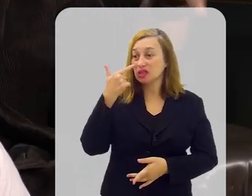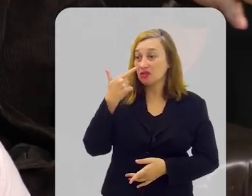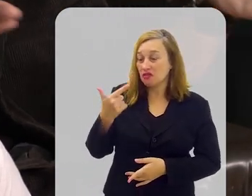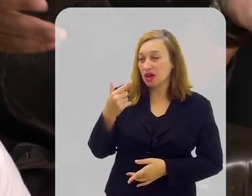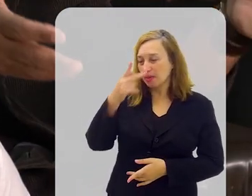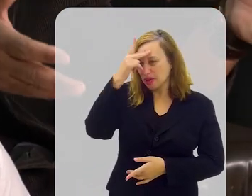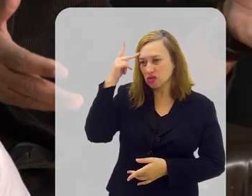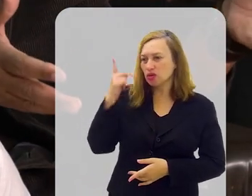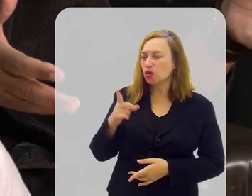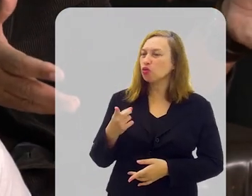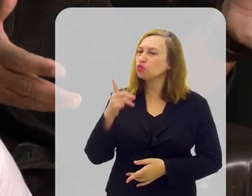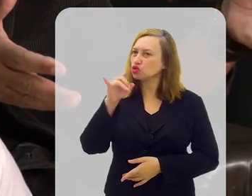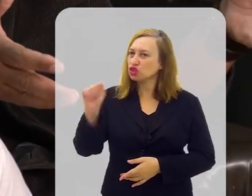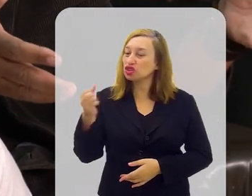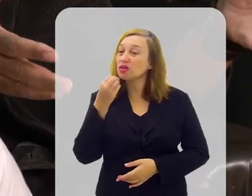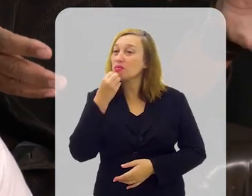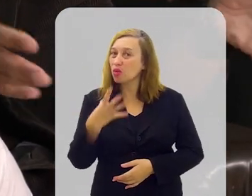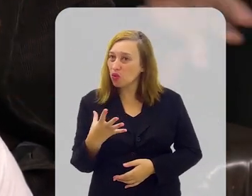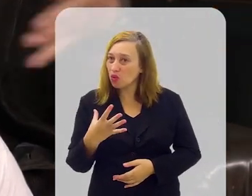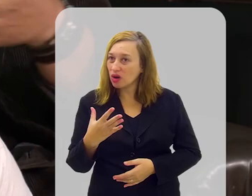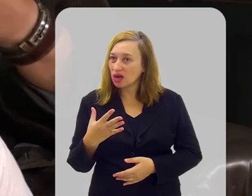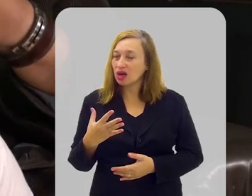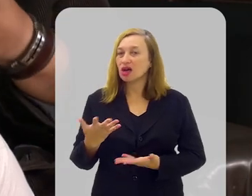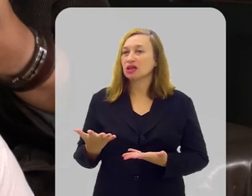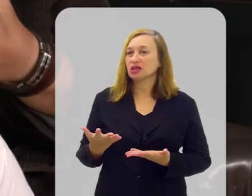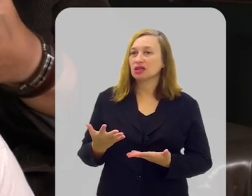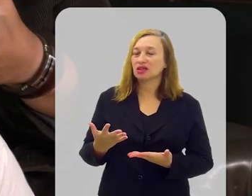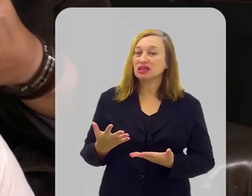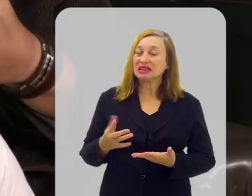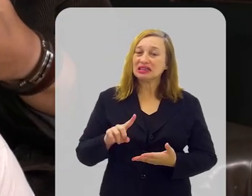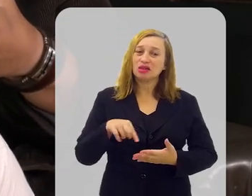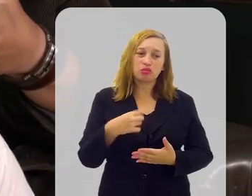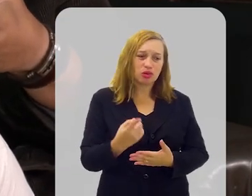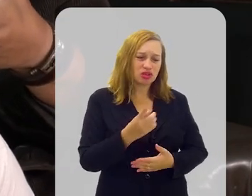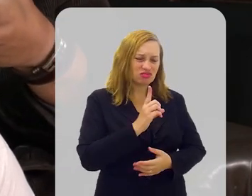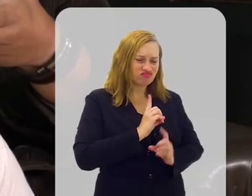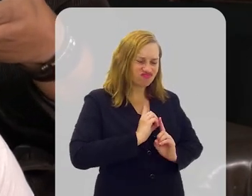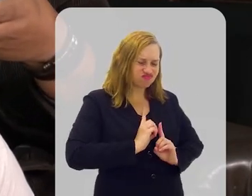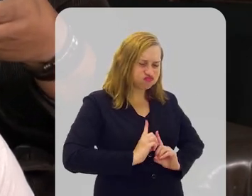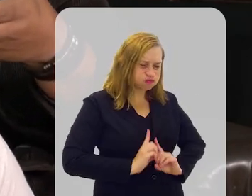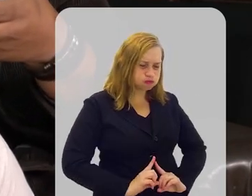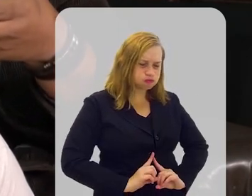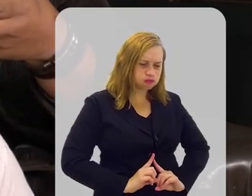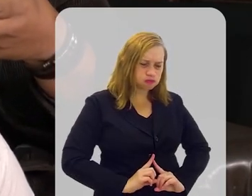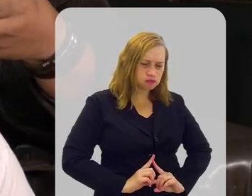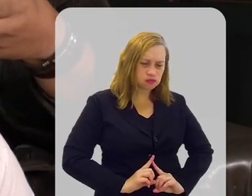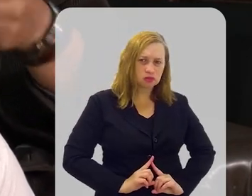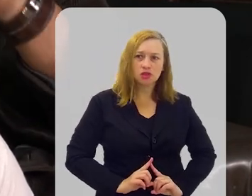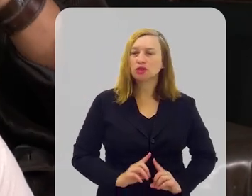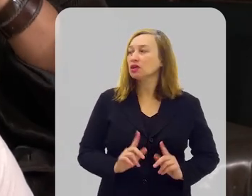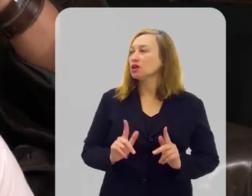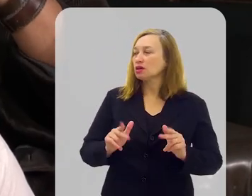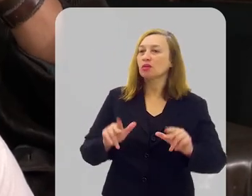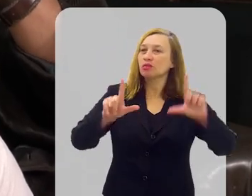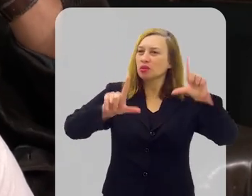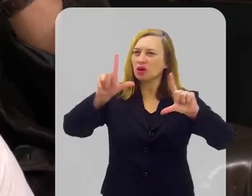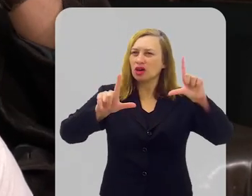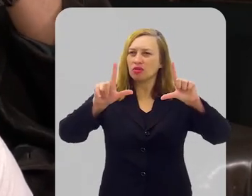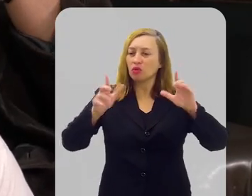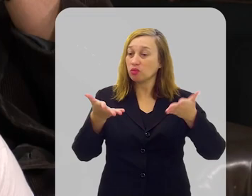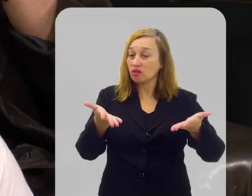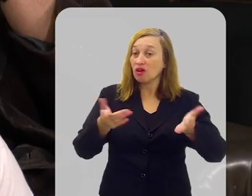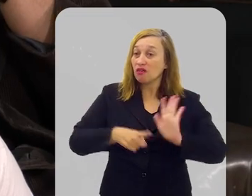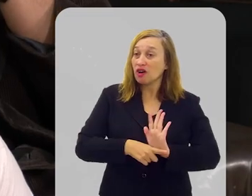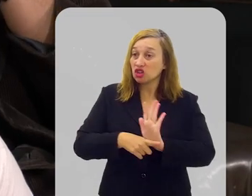lamenta, você vê a pessoa um dia boa, ela se permite entrar numa depressão, e são programas como esse que